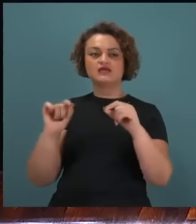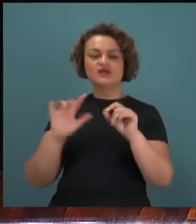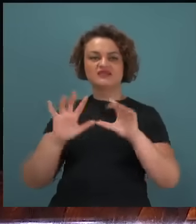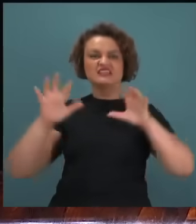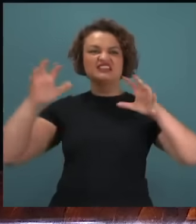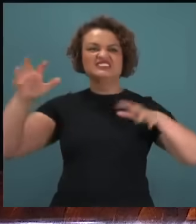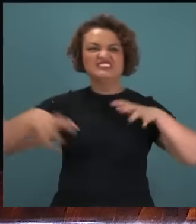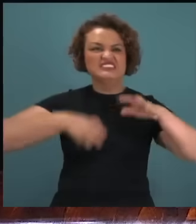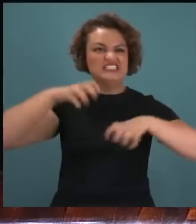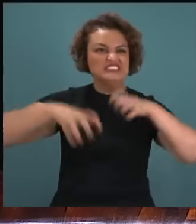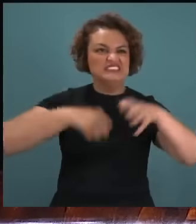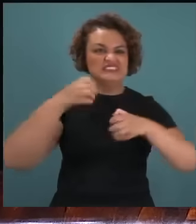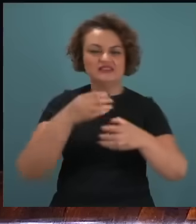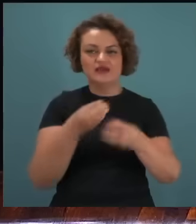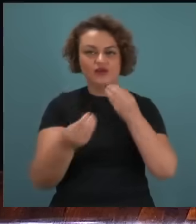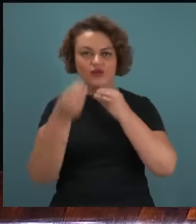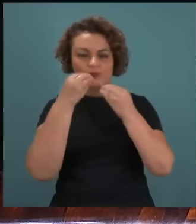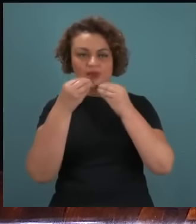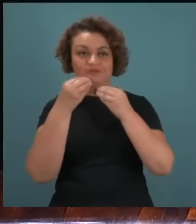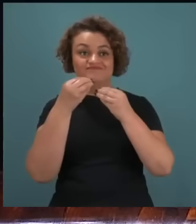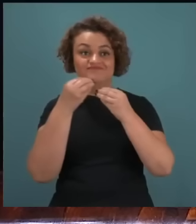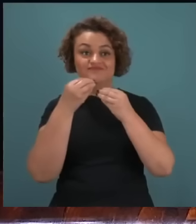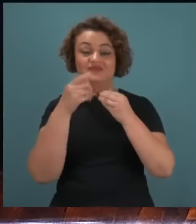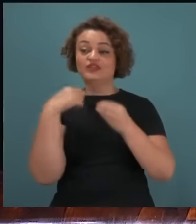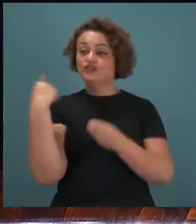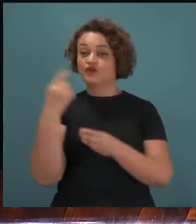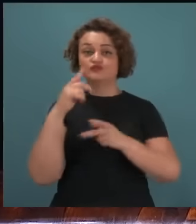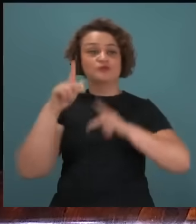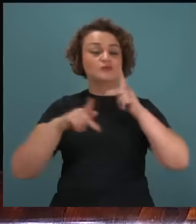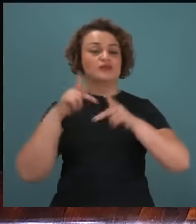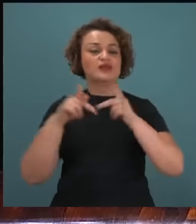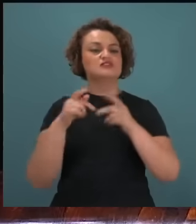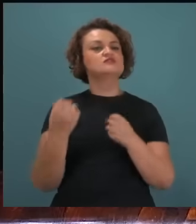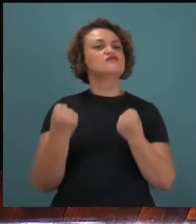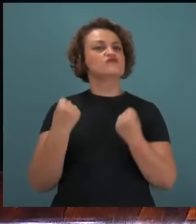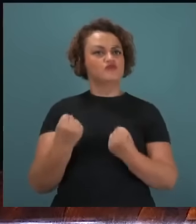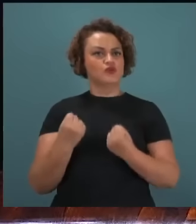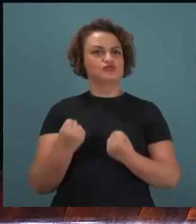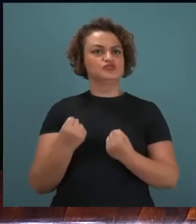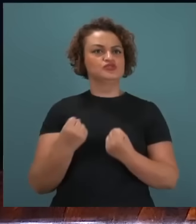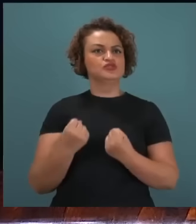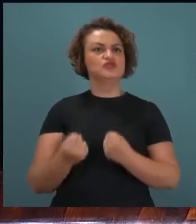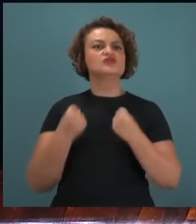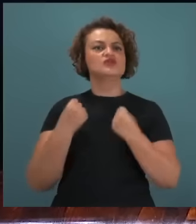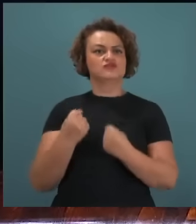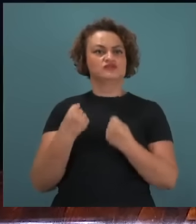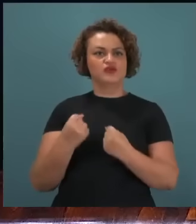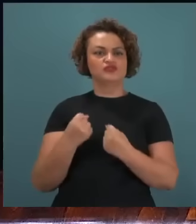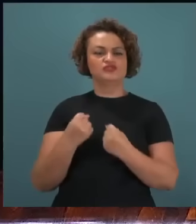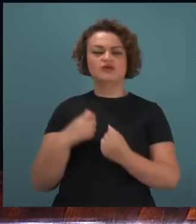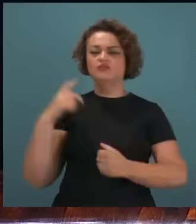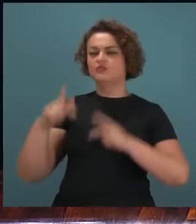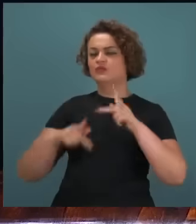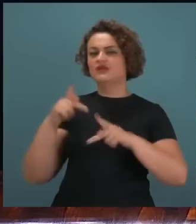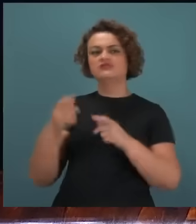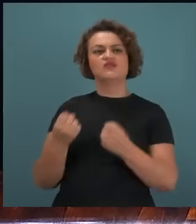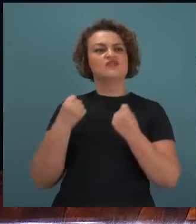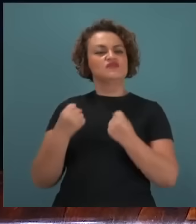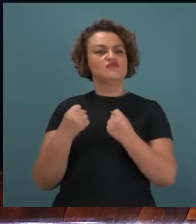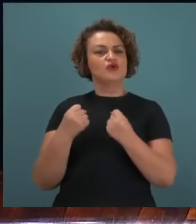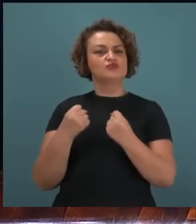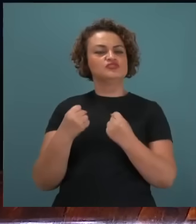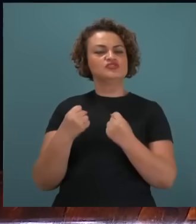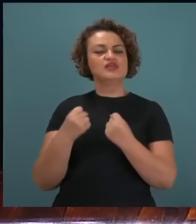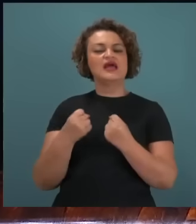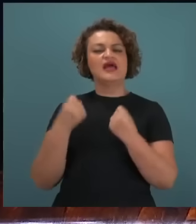população tem uma enorme força. No caso aqui, ela, a população, é o grande